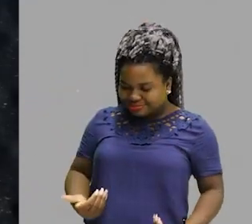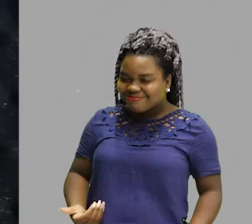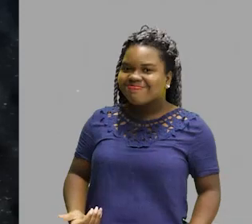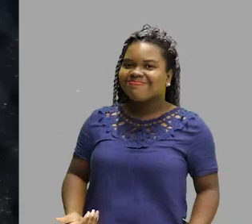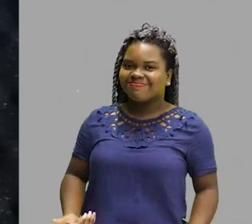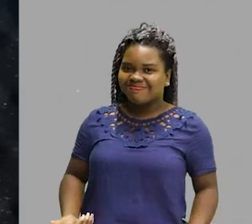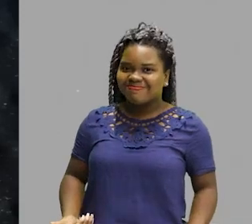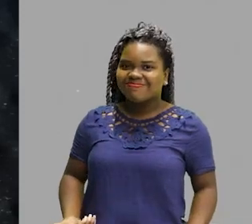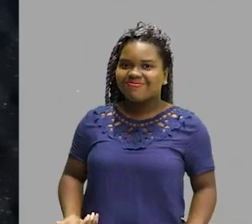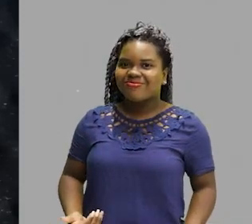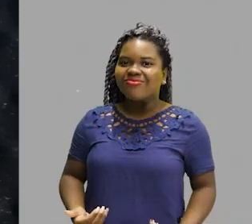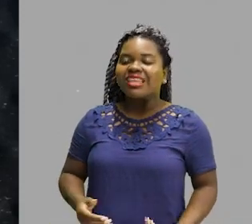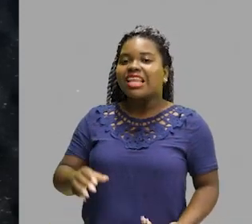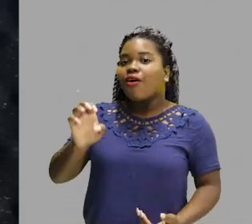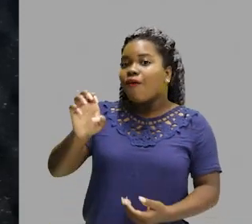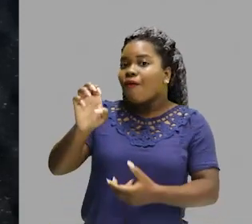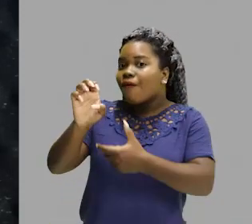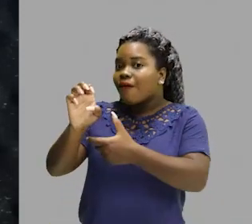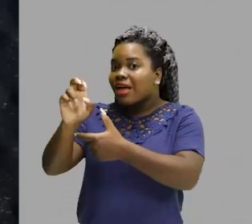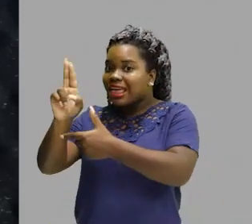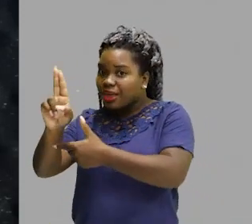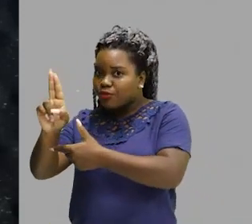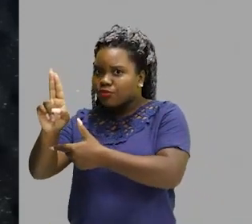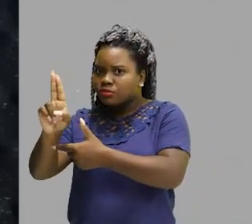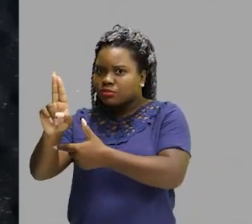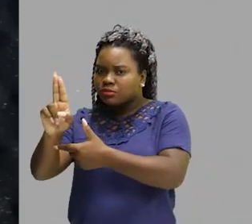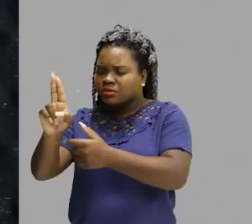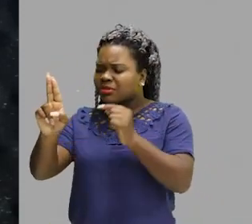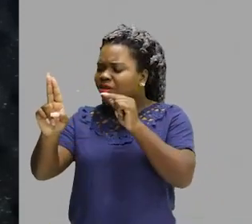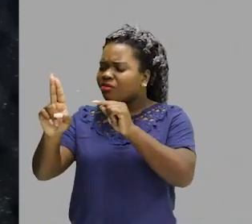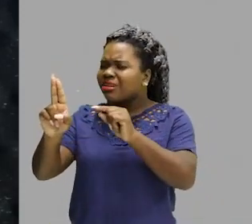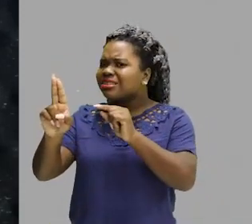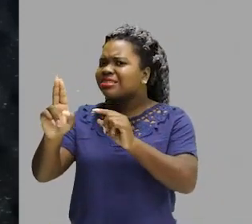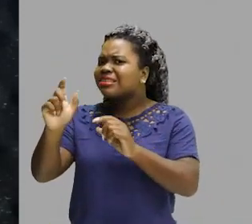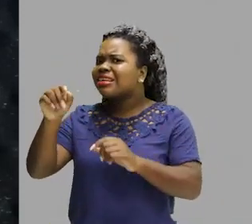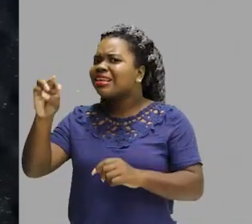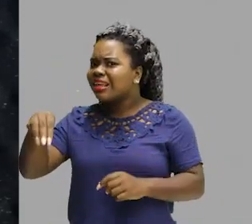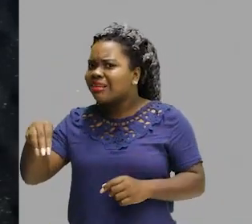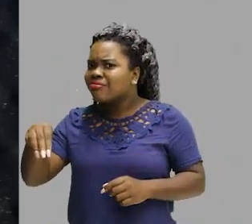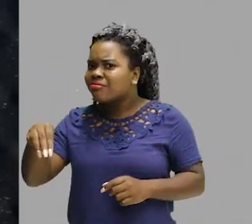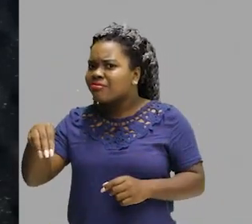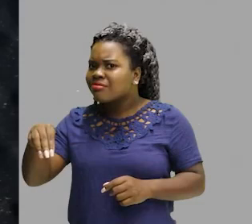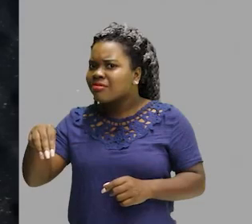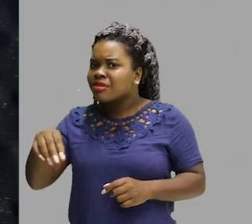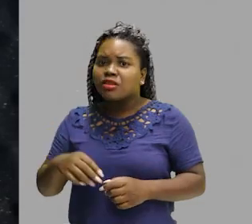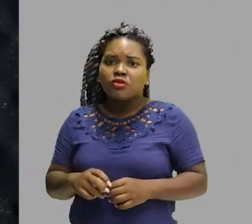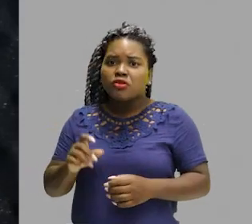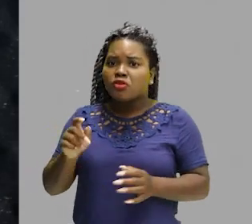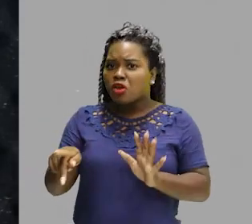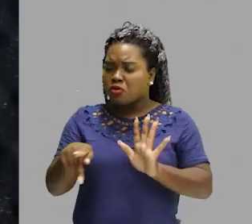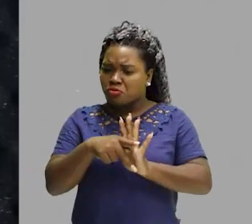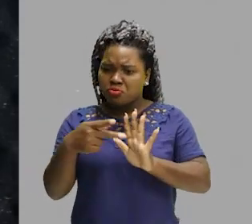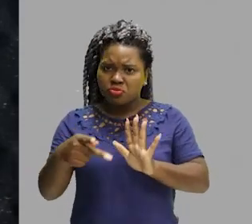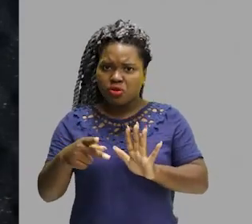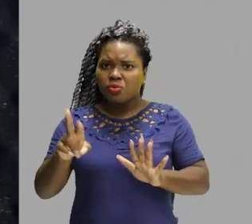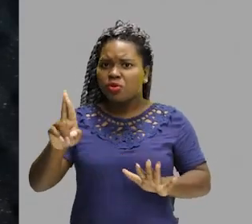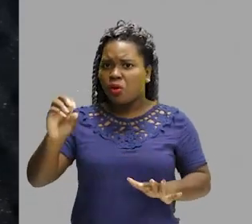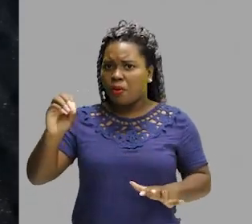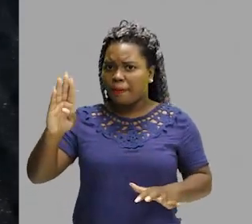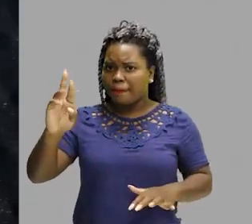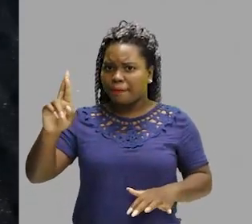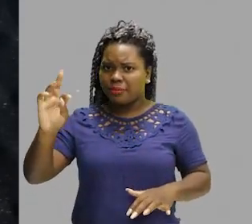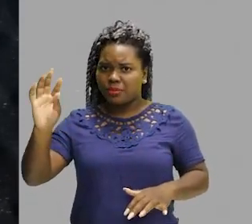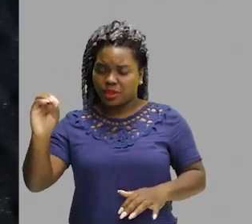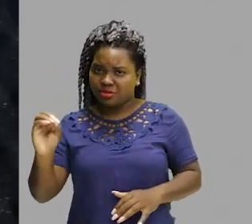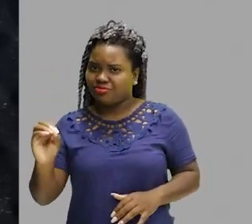é o Daniel, não é o Marcos Dominique, não é a pessoa que vai cantar. É